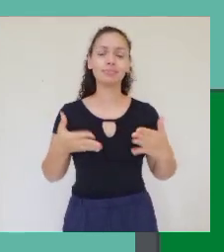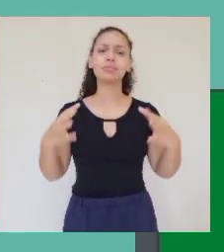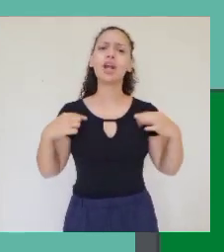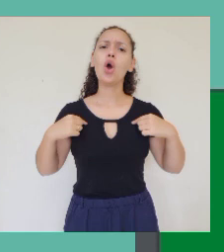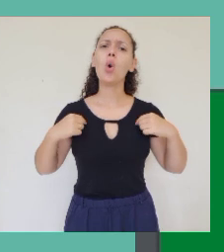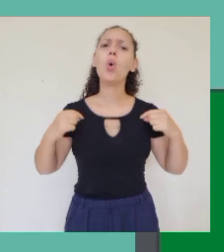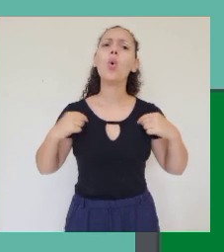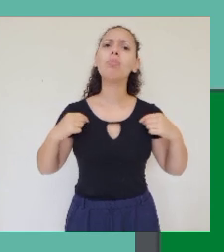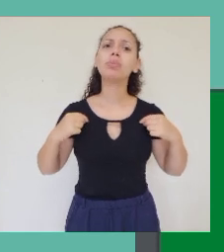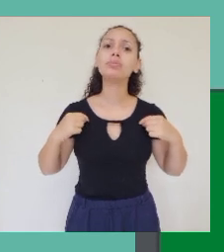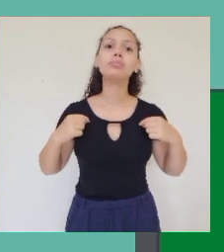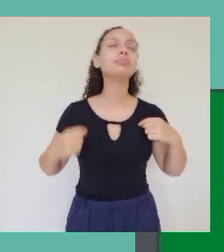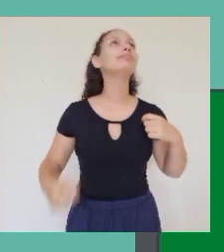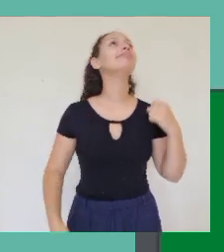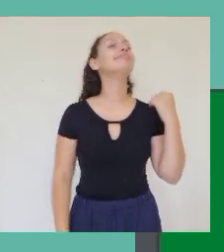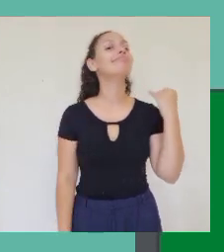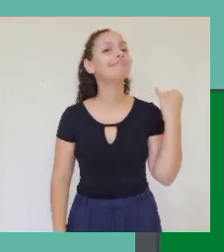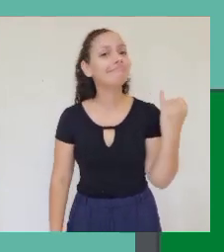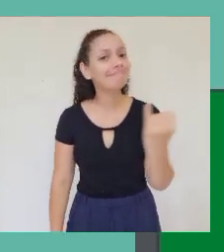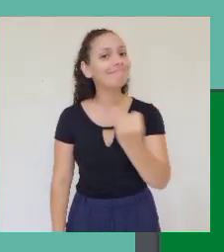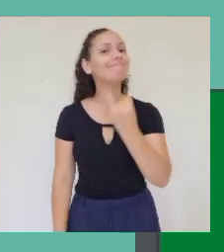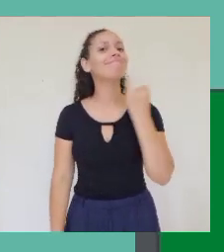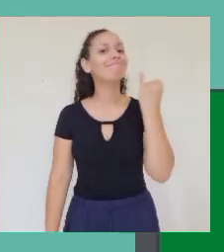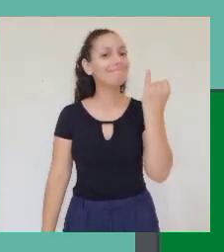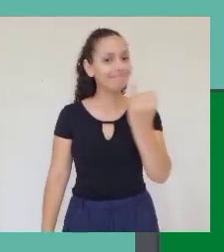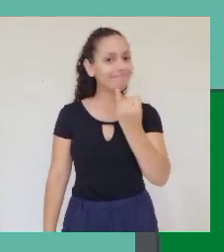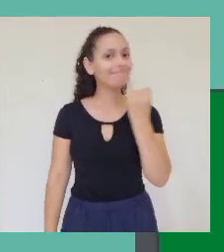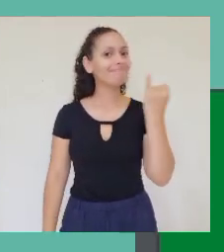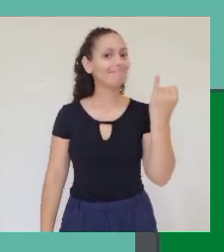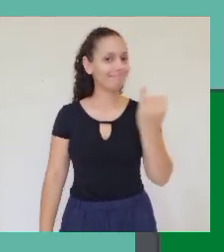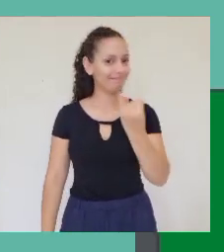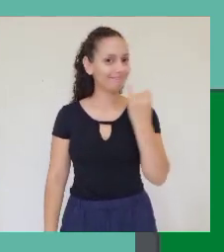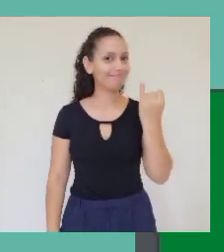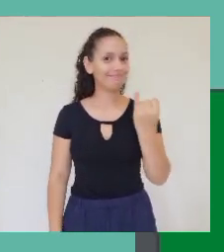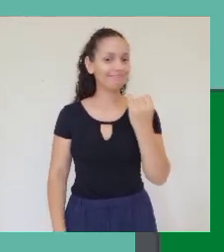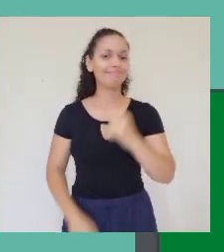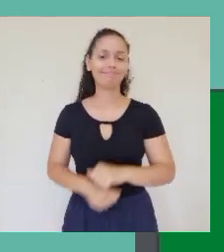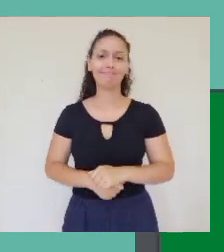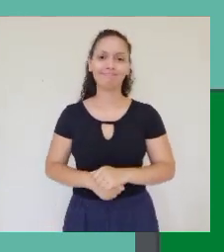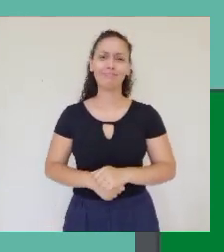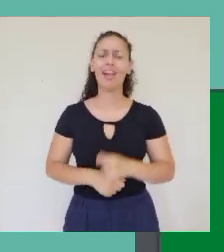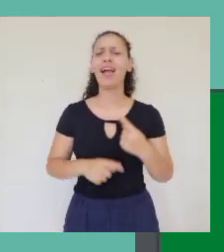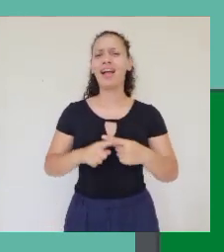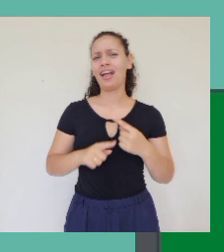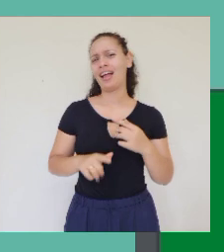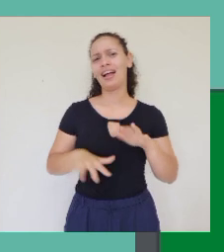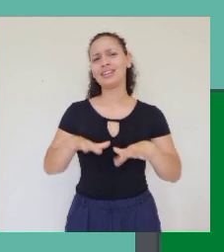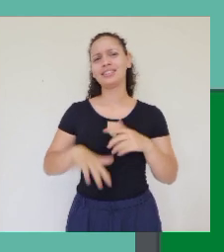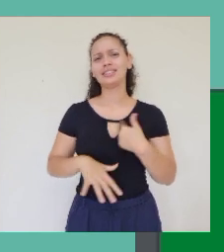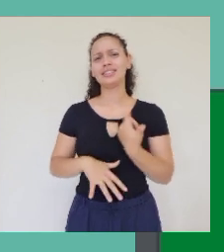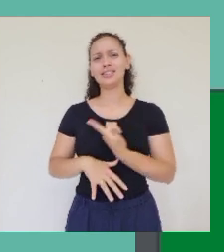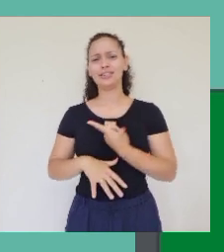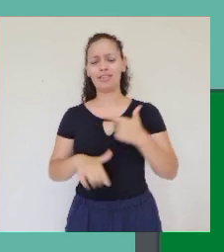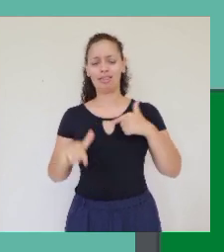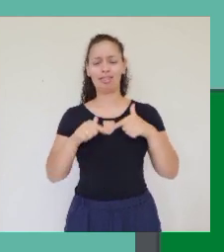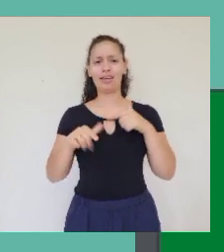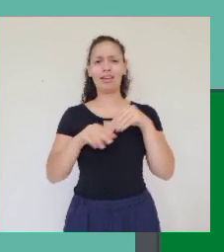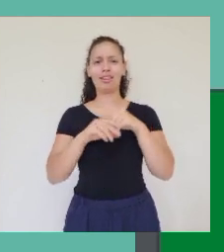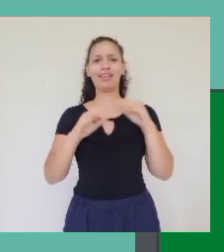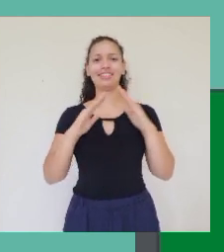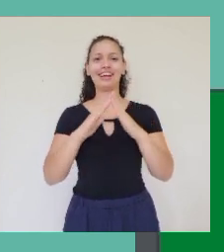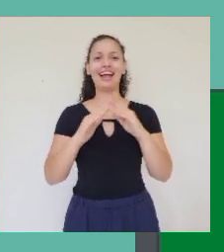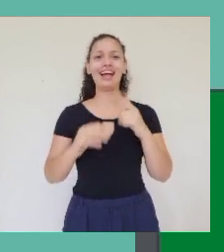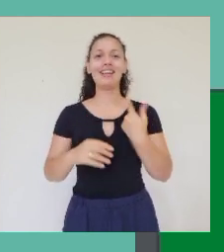é essencial, por incrível que pareça. Com esses trabalhos voltados para casa, muitas das vezes a gente tenta colocar a roupa